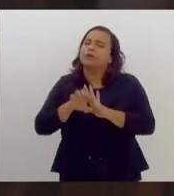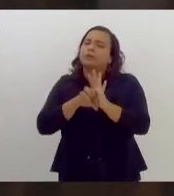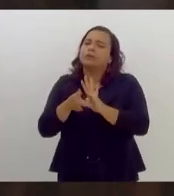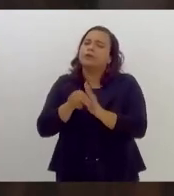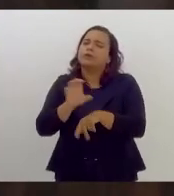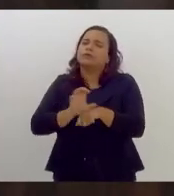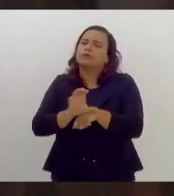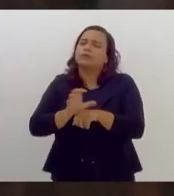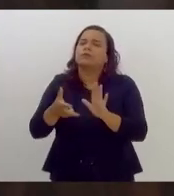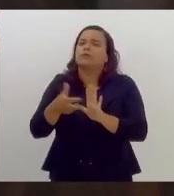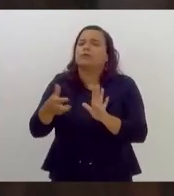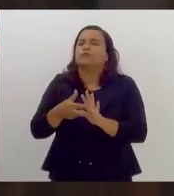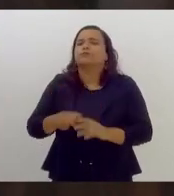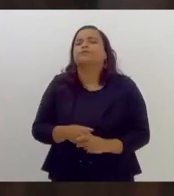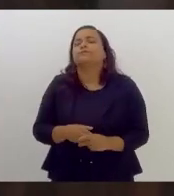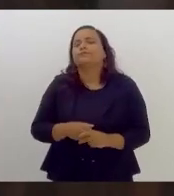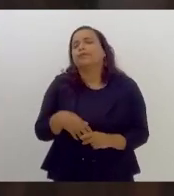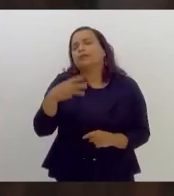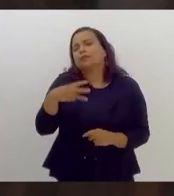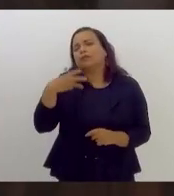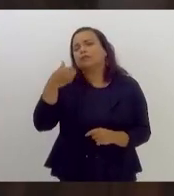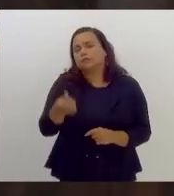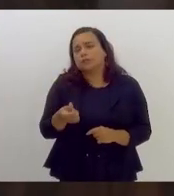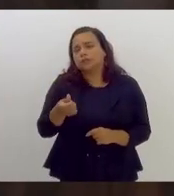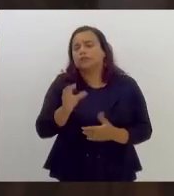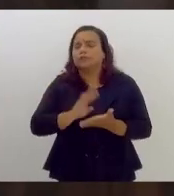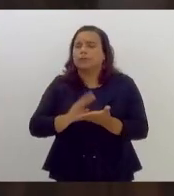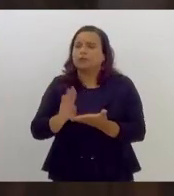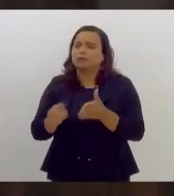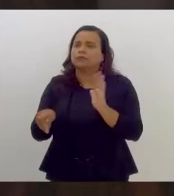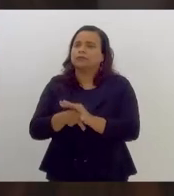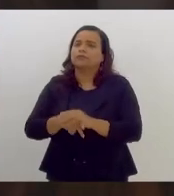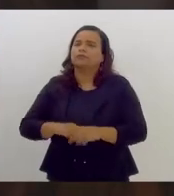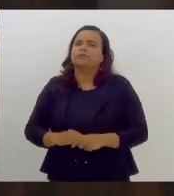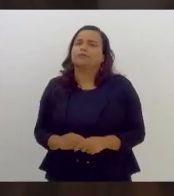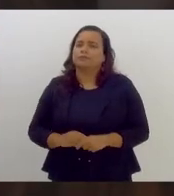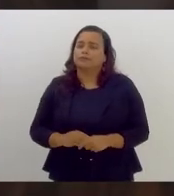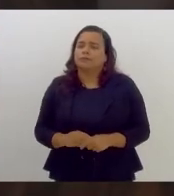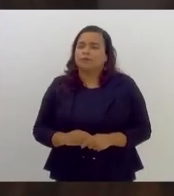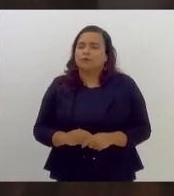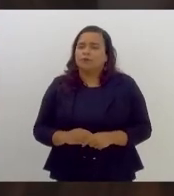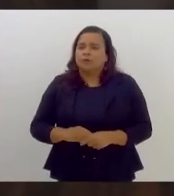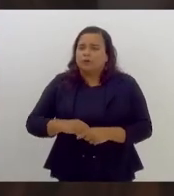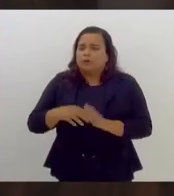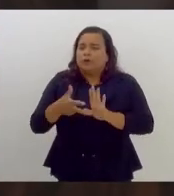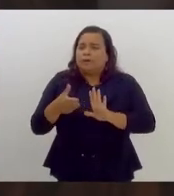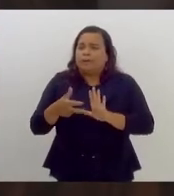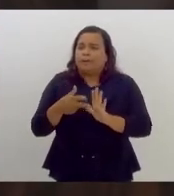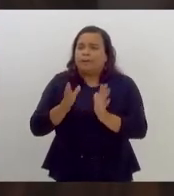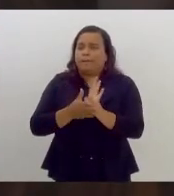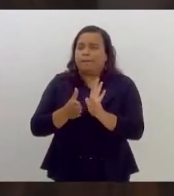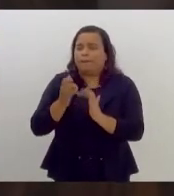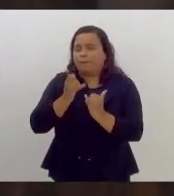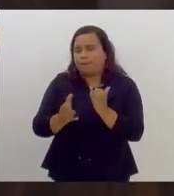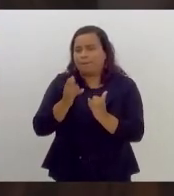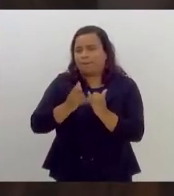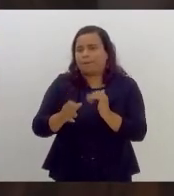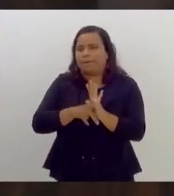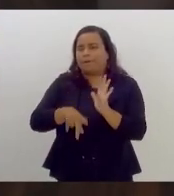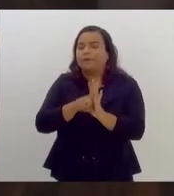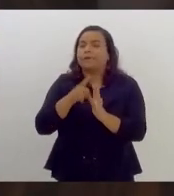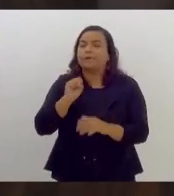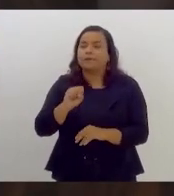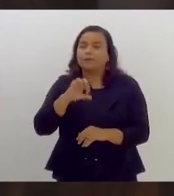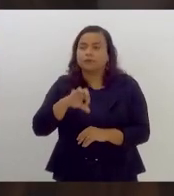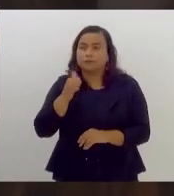Condicionais e Veto. 36º da pauta, veto parcial aposto ao projeto de lei 1898 de